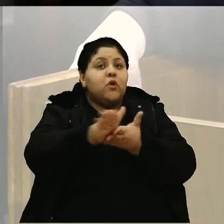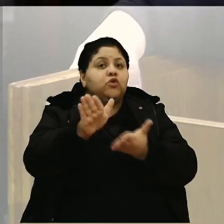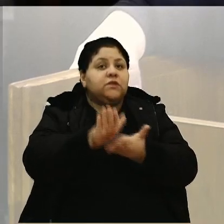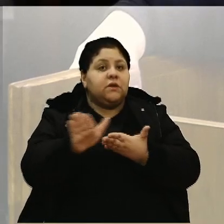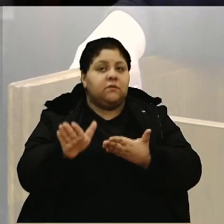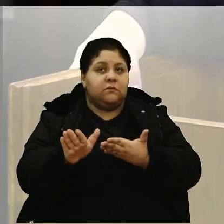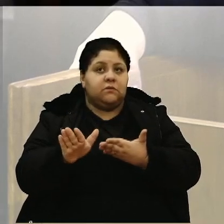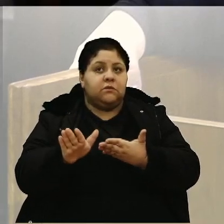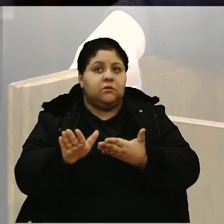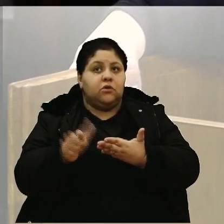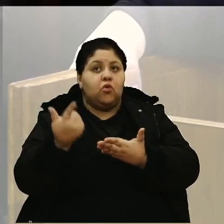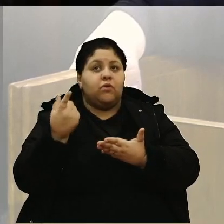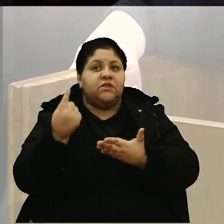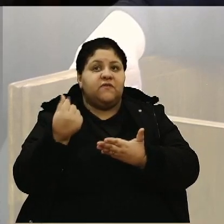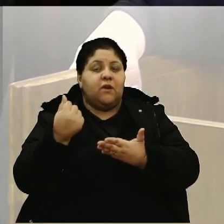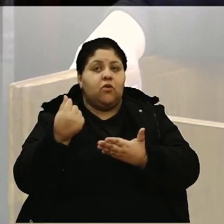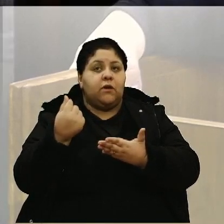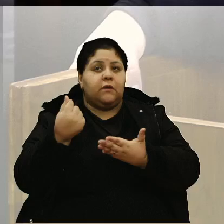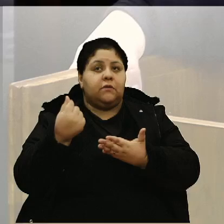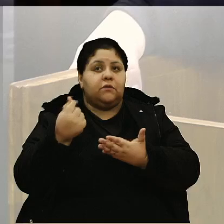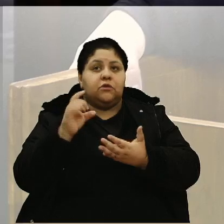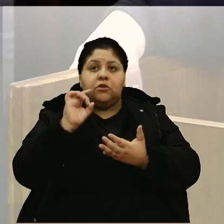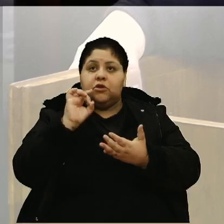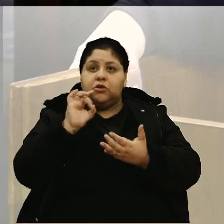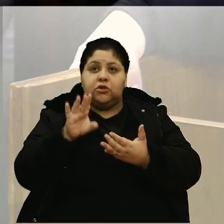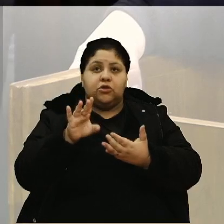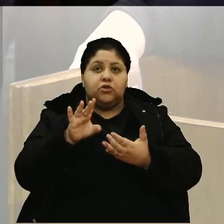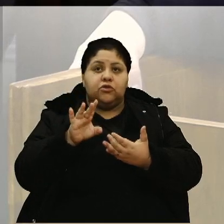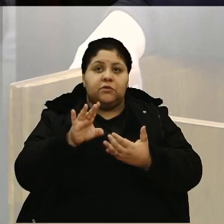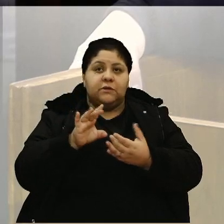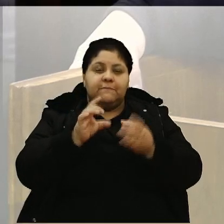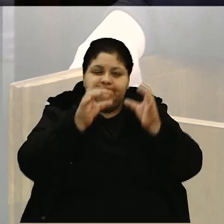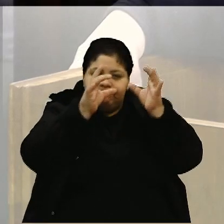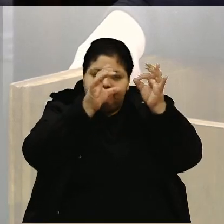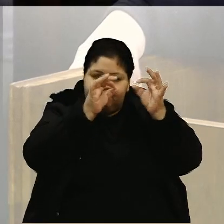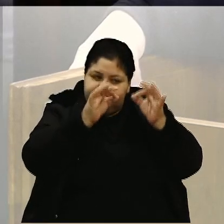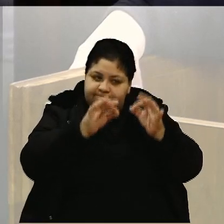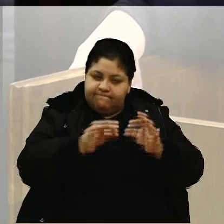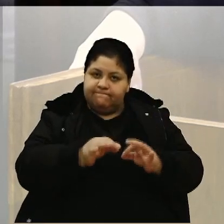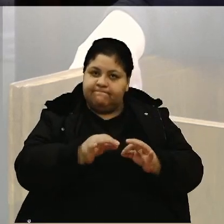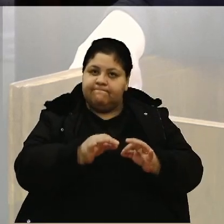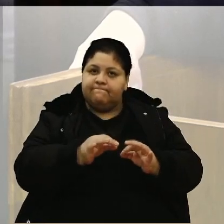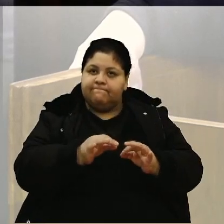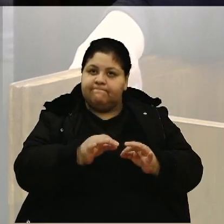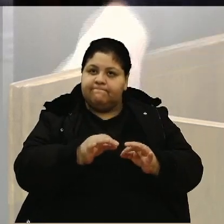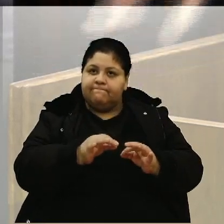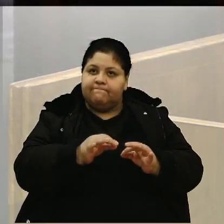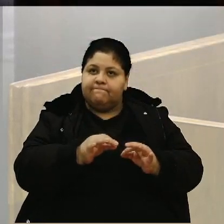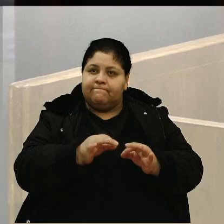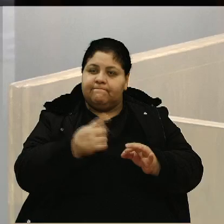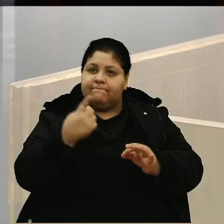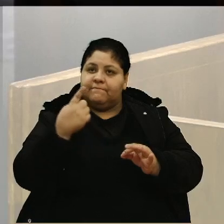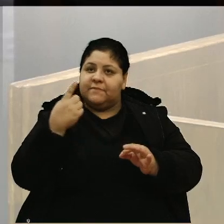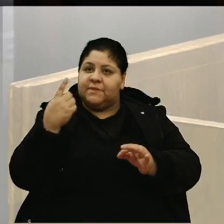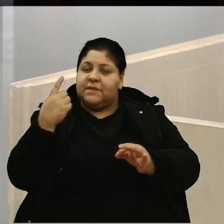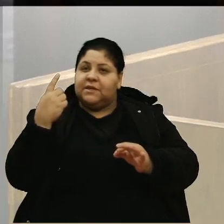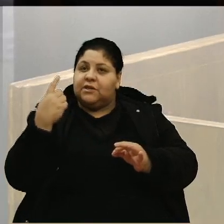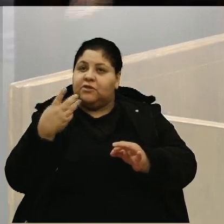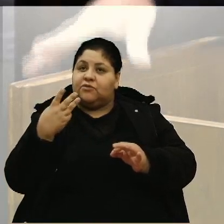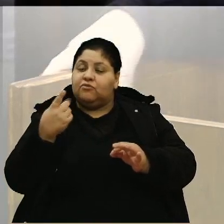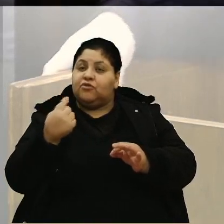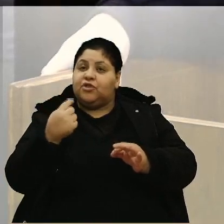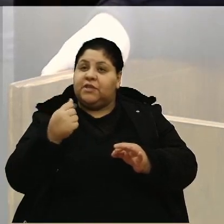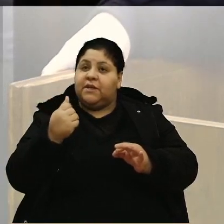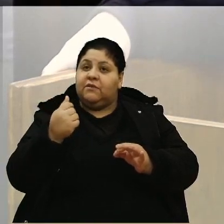com esses 13 milhões. Só que está muito desenhado que os 13 milhões é para cobrir o déficit, não para aumentar a produção, porque vai aumentar